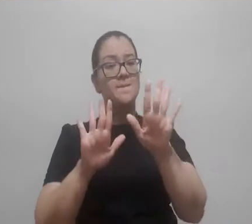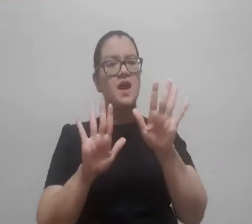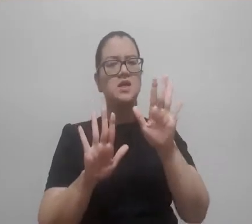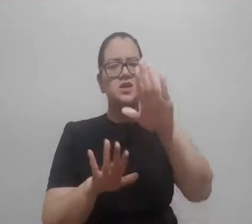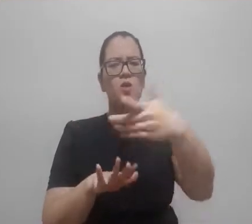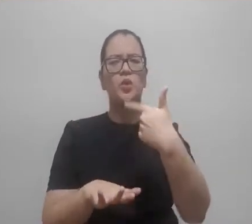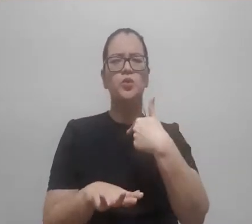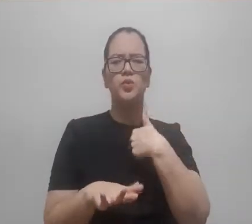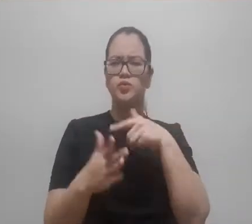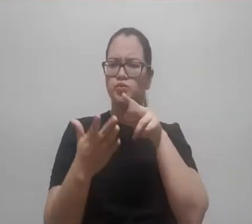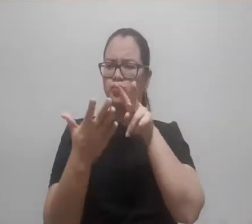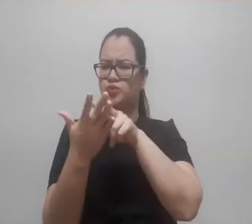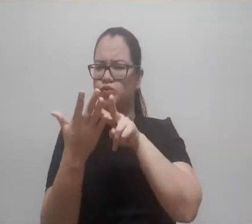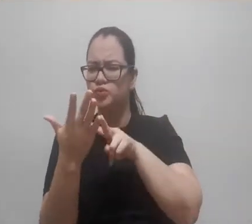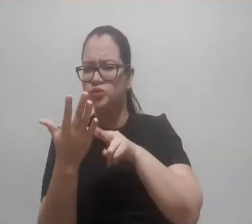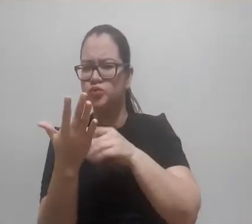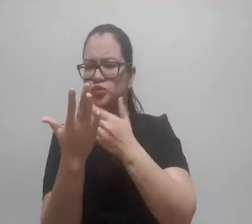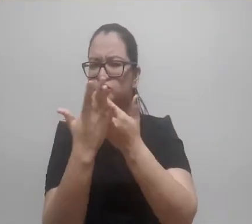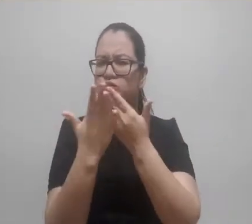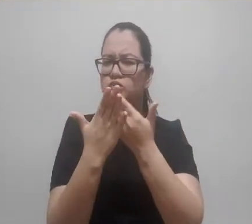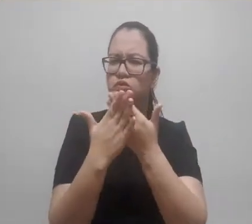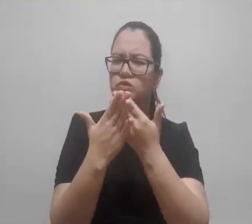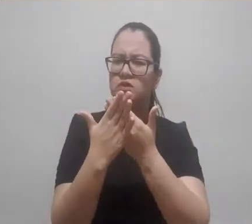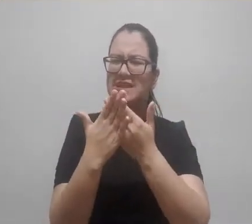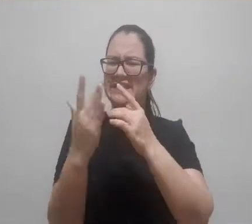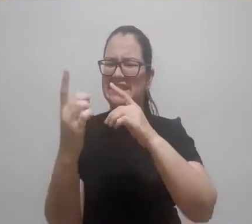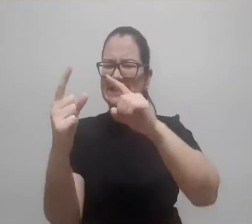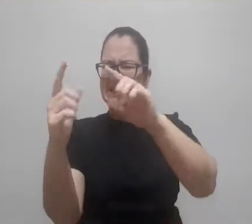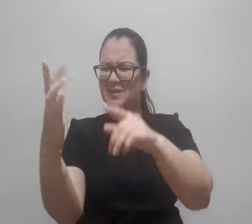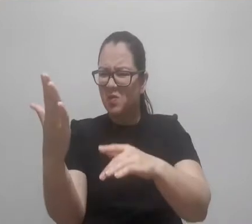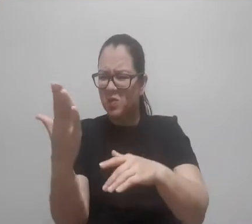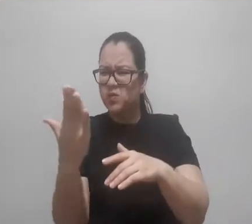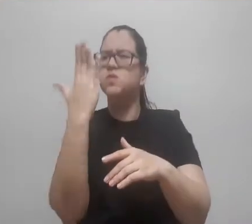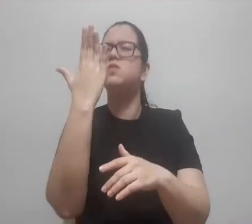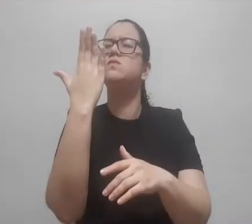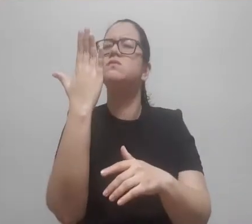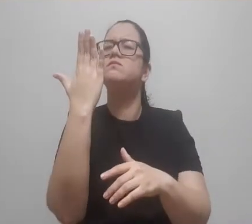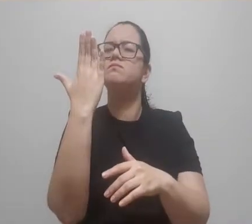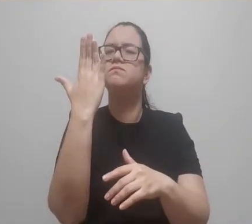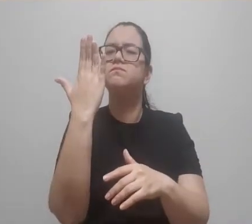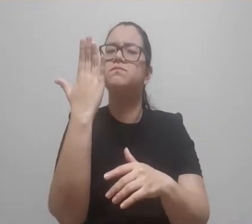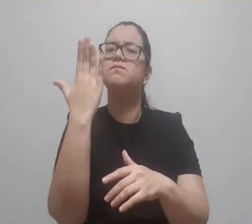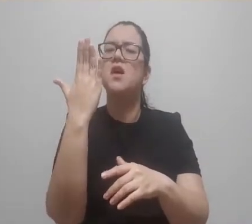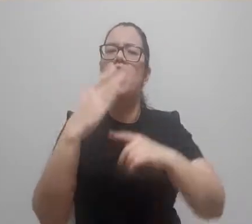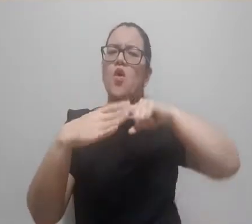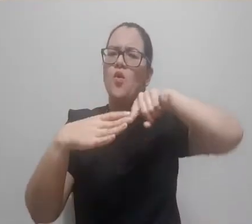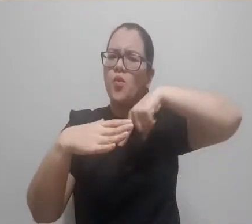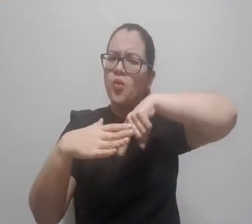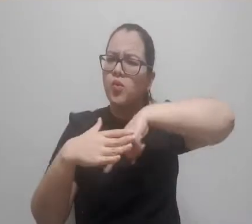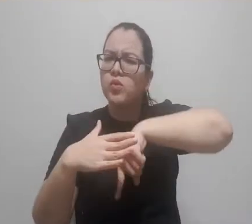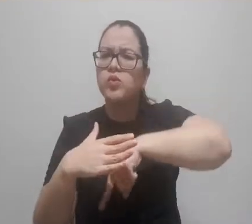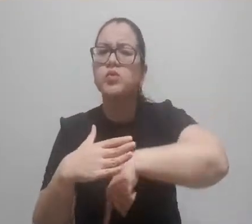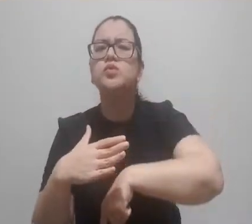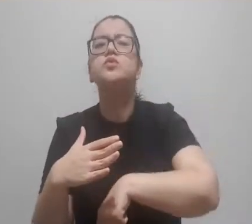a gente medita sobre ele, há um confronto bastante profundo, há